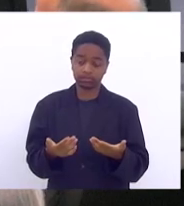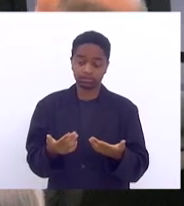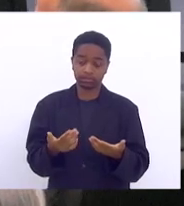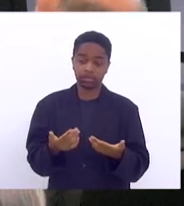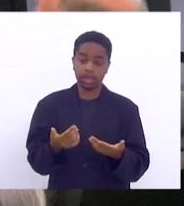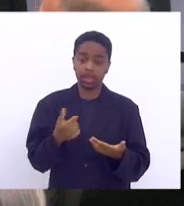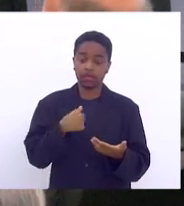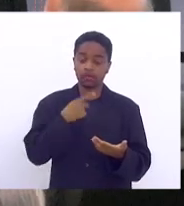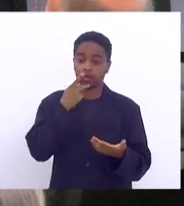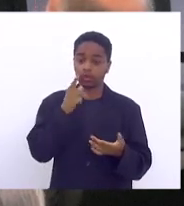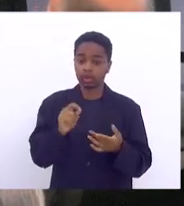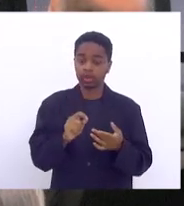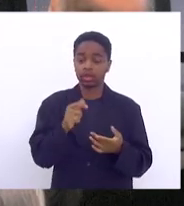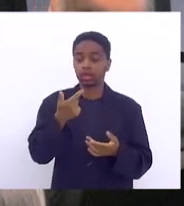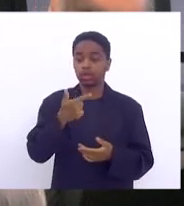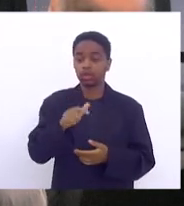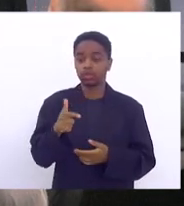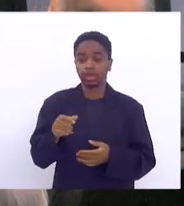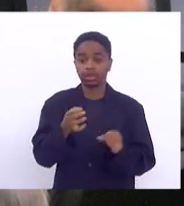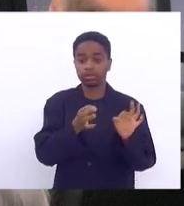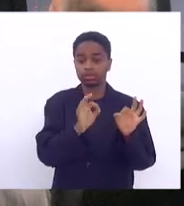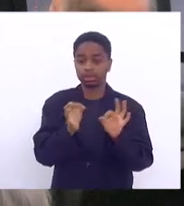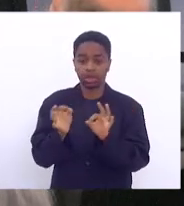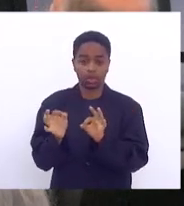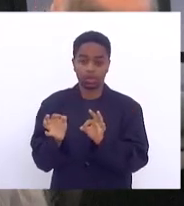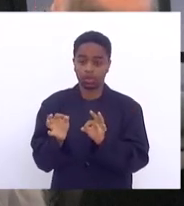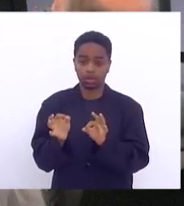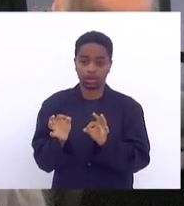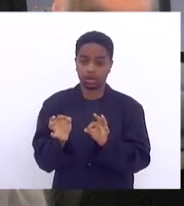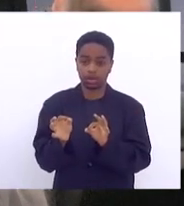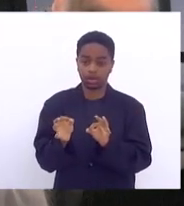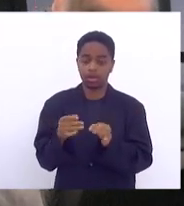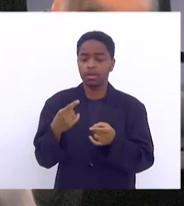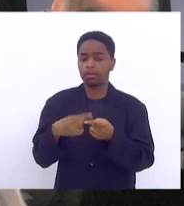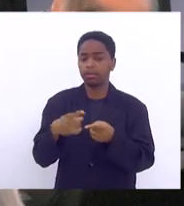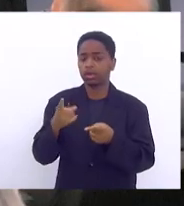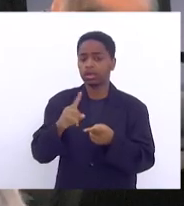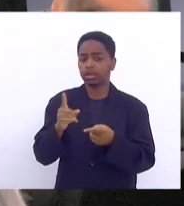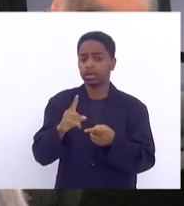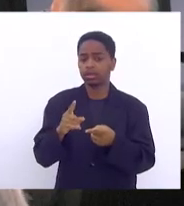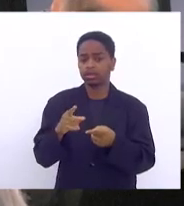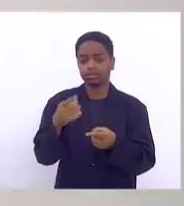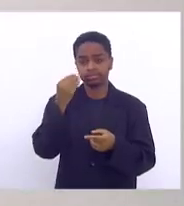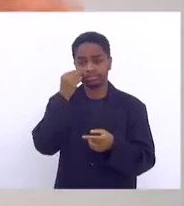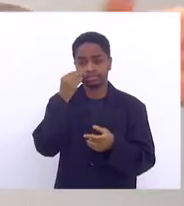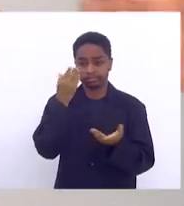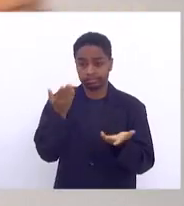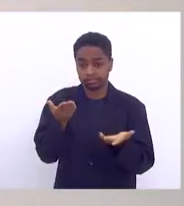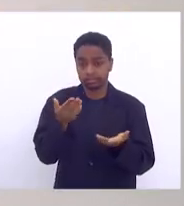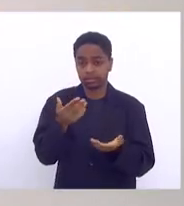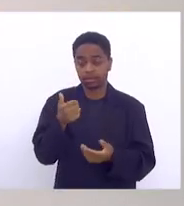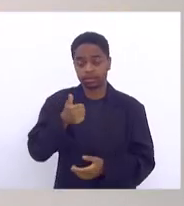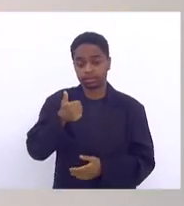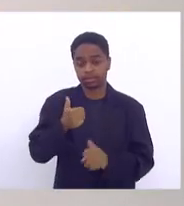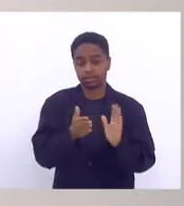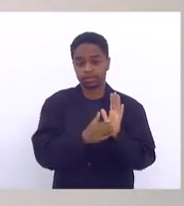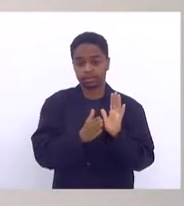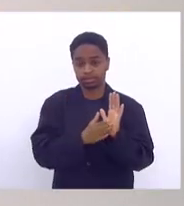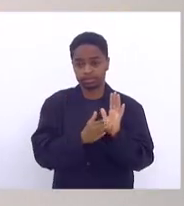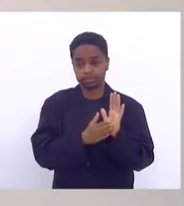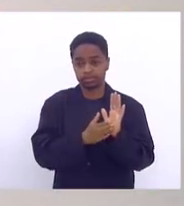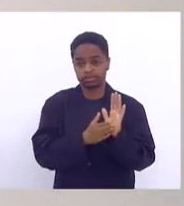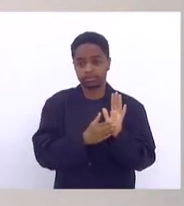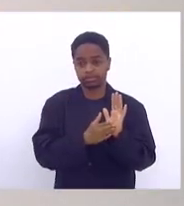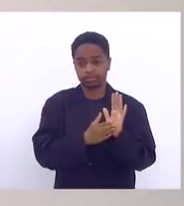dizer não houve nenhuma que né né Por que não se tentar desse tipo Então essa é a primeira proposta